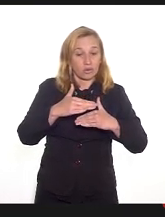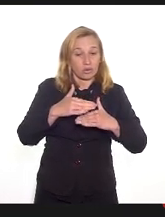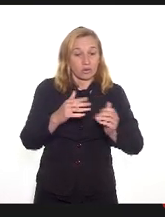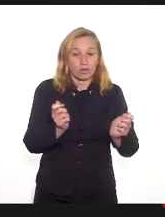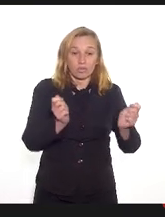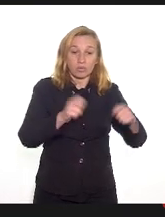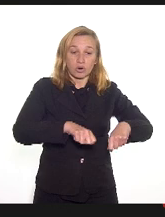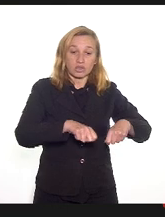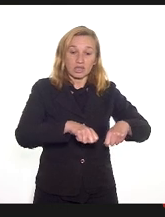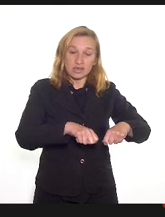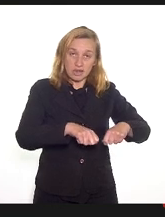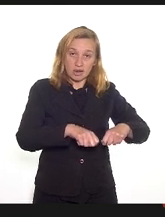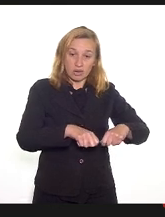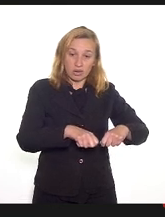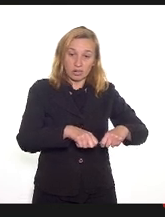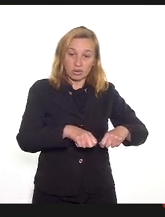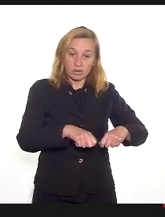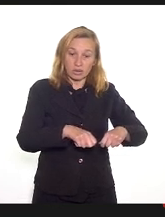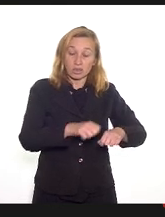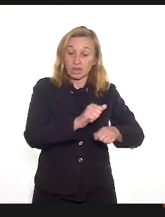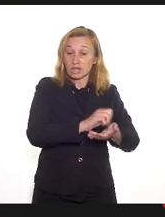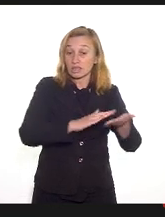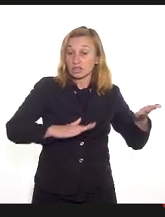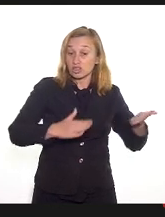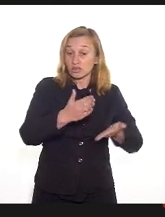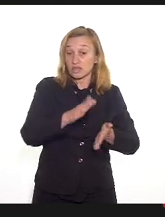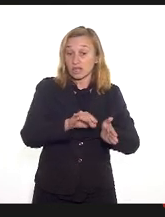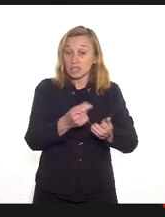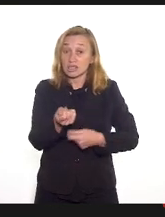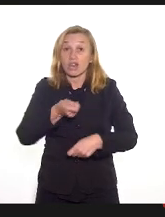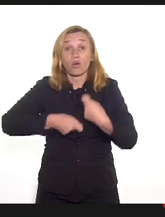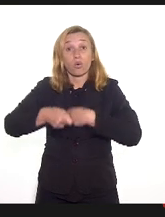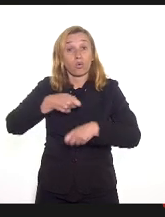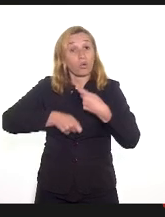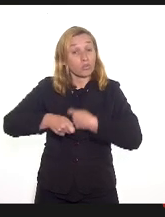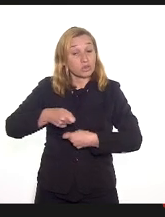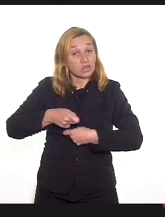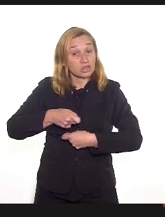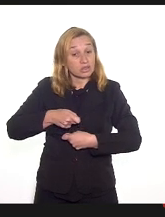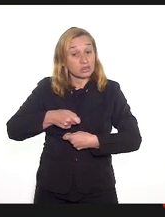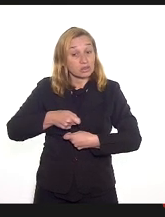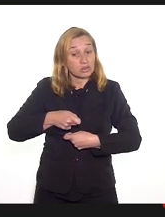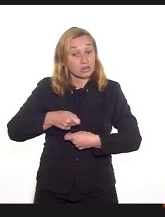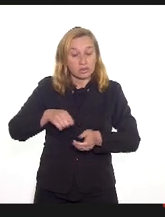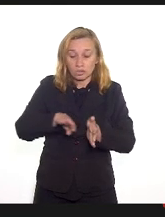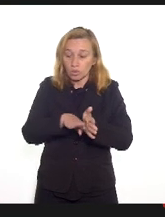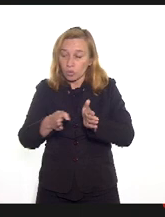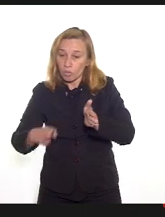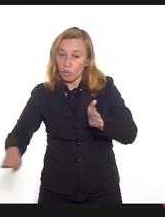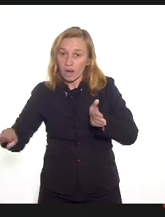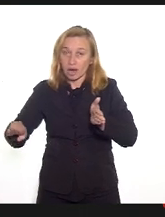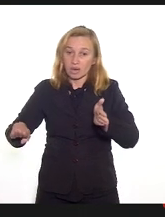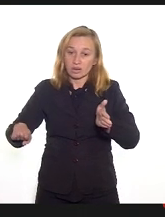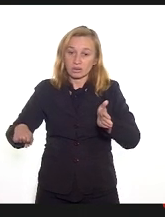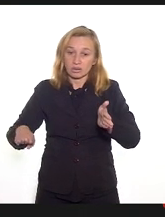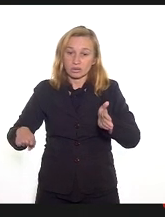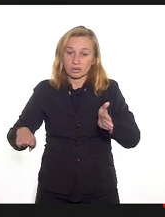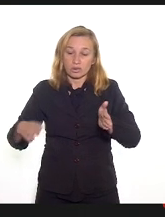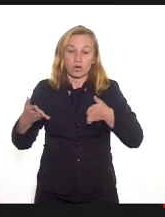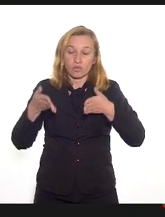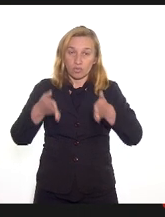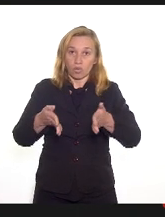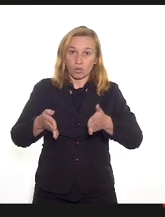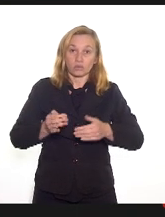de desenvolver essas atividades econômicas que tem o mar como o seu